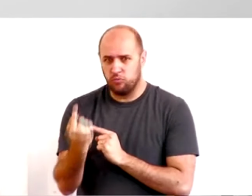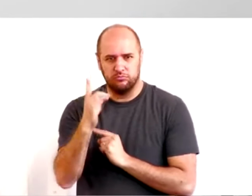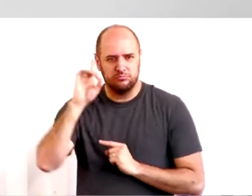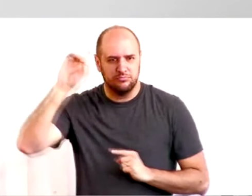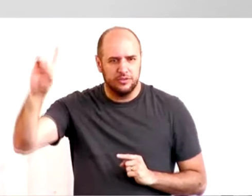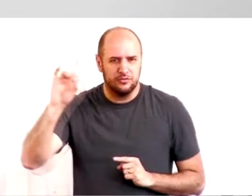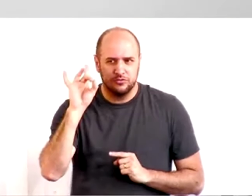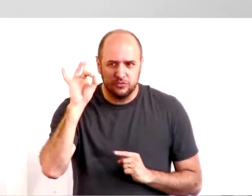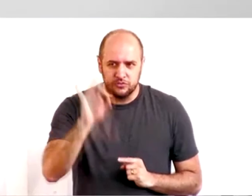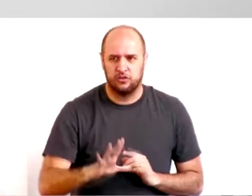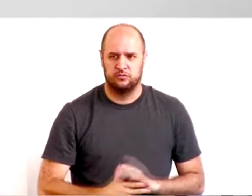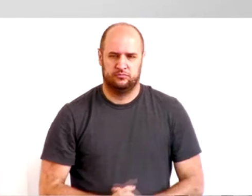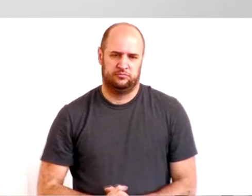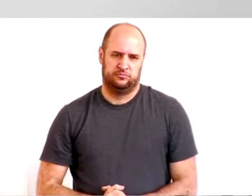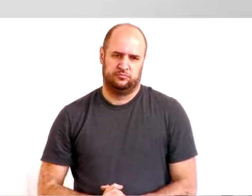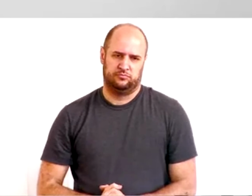texto.